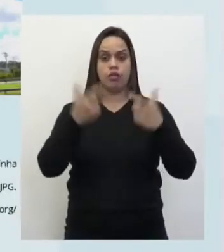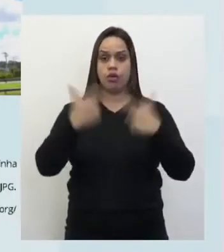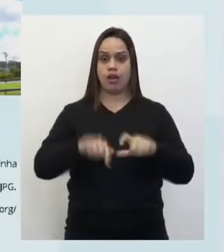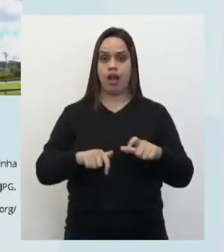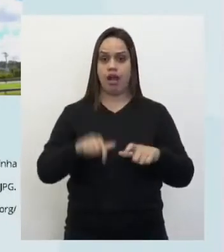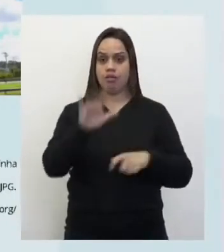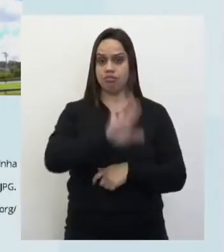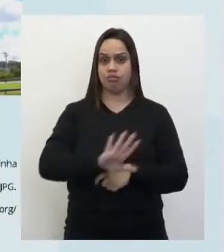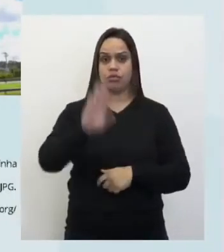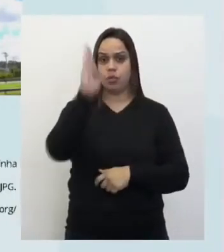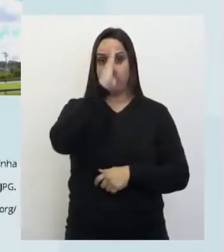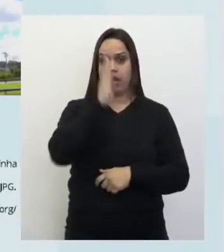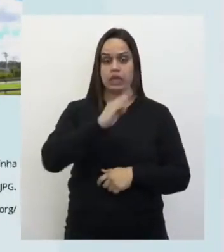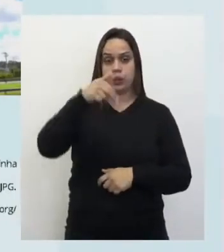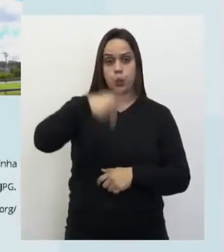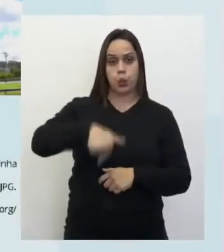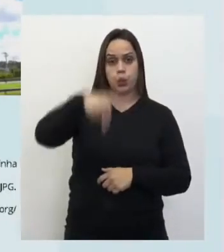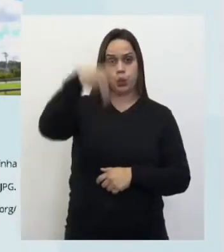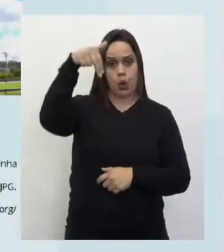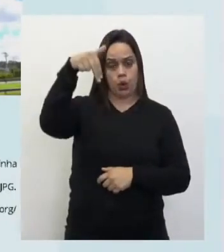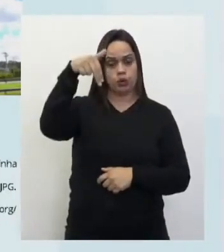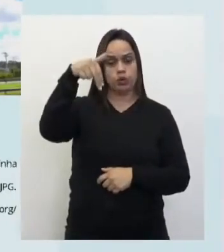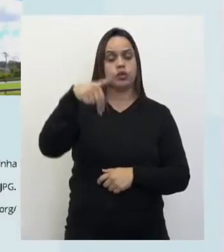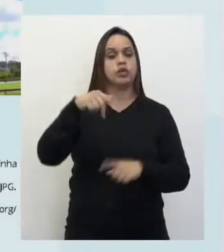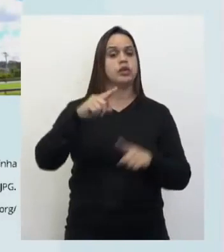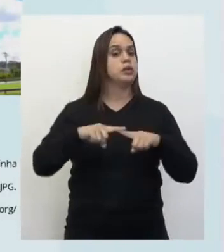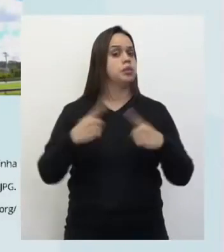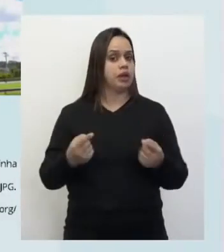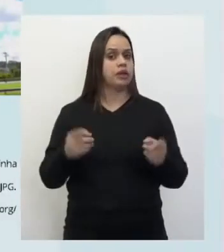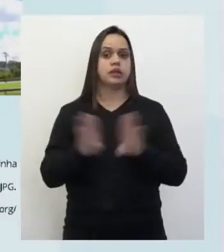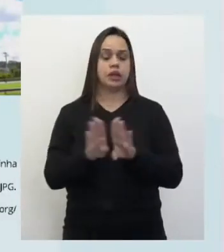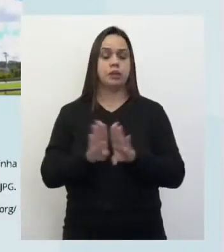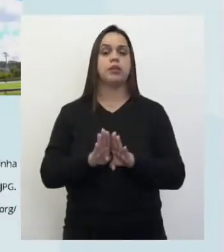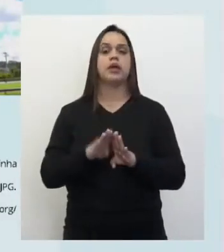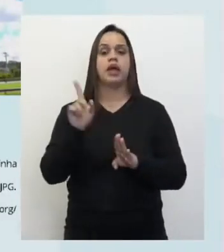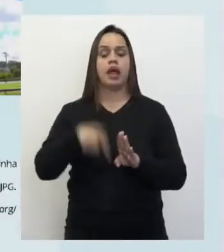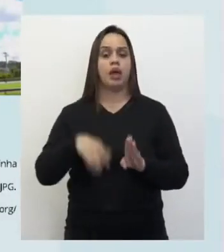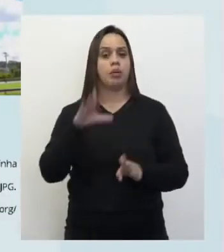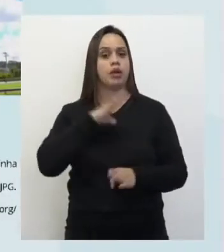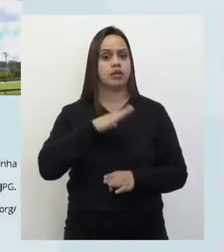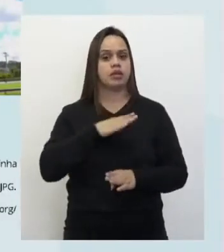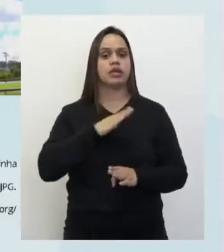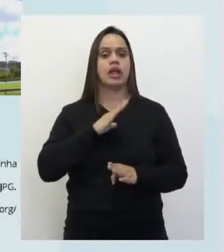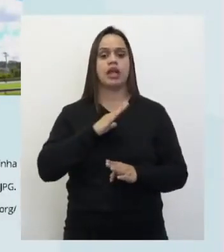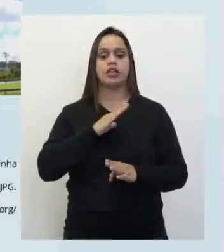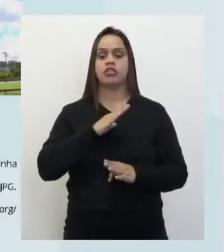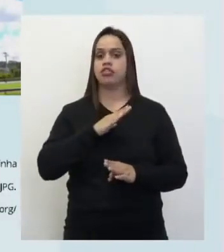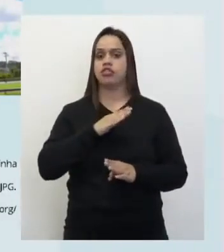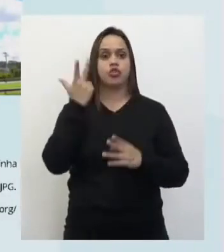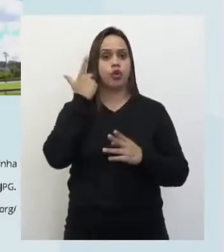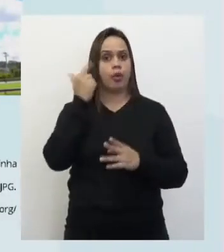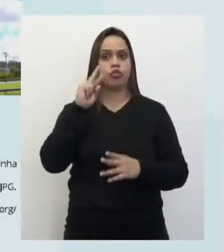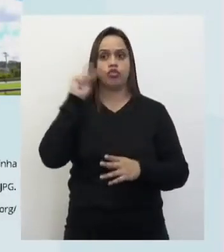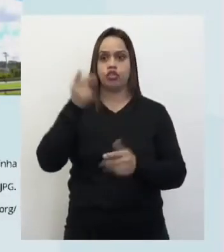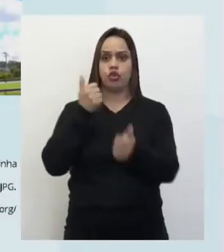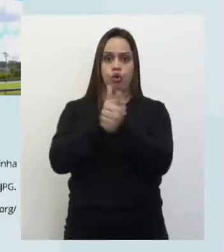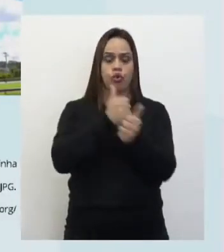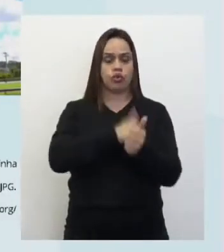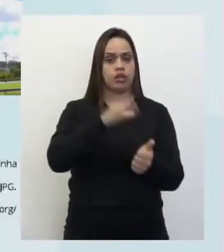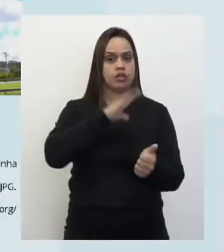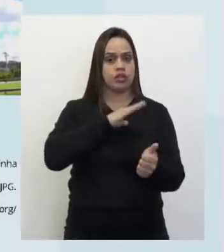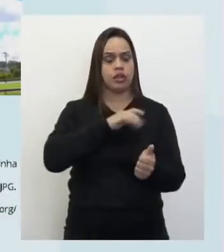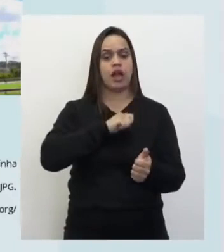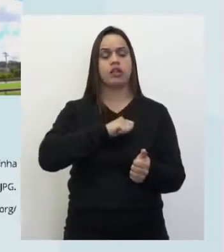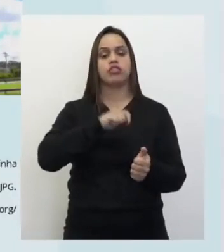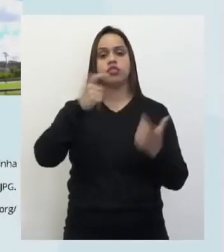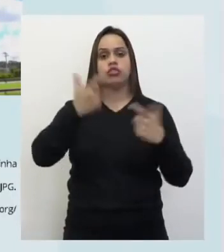do Brasil, mas também poderia ser uma imagem muito presente em cidades litorâneas. A gente tem um padrão de